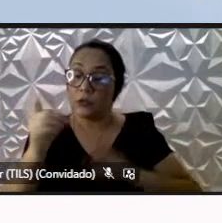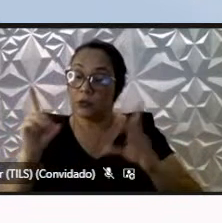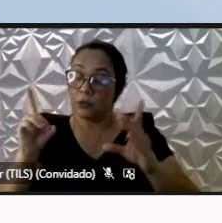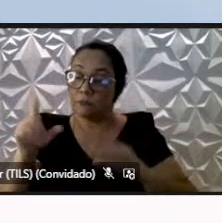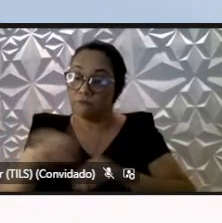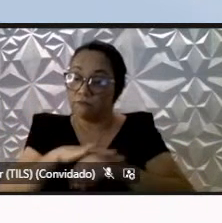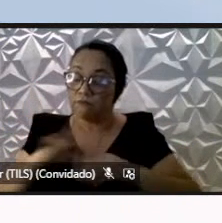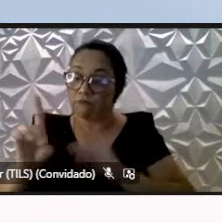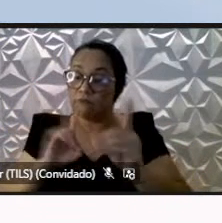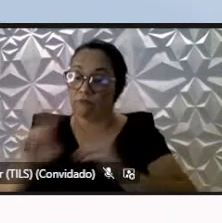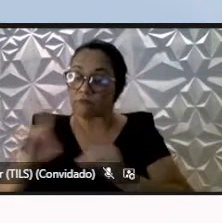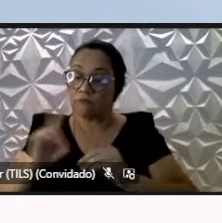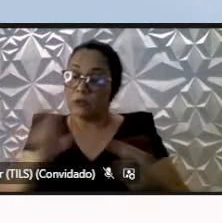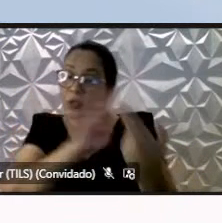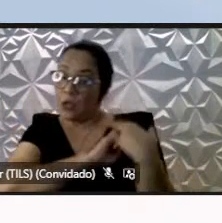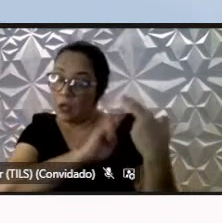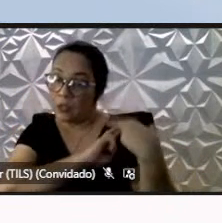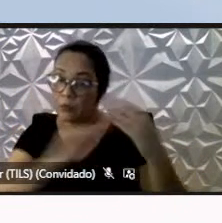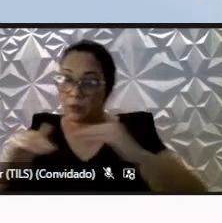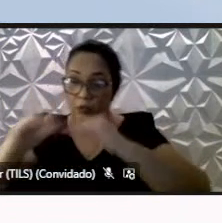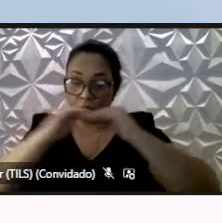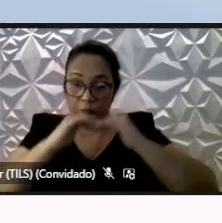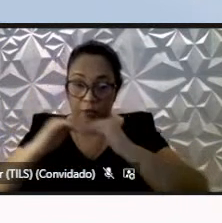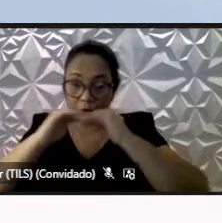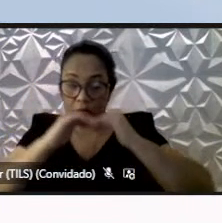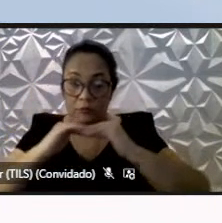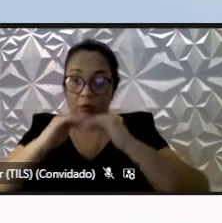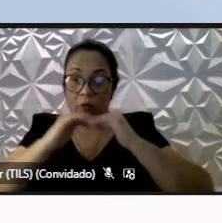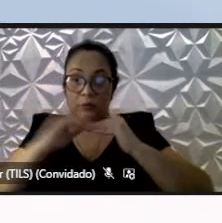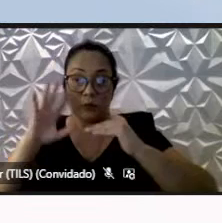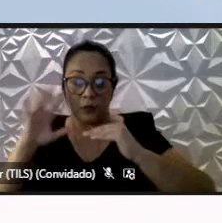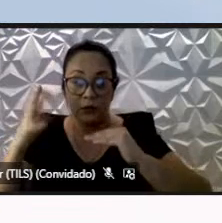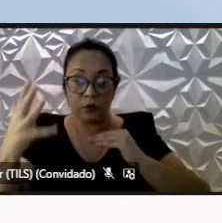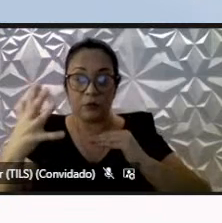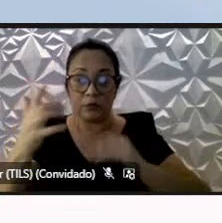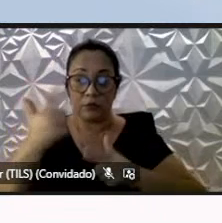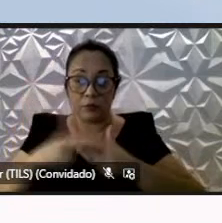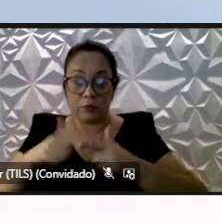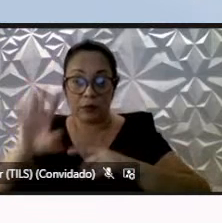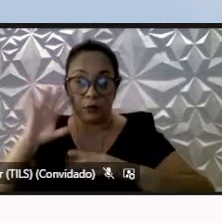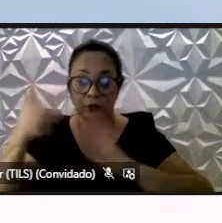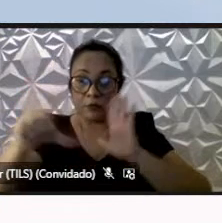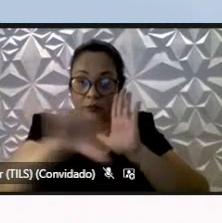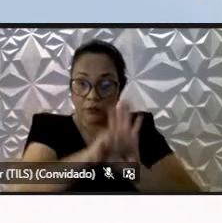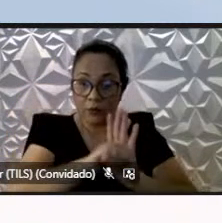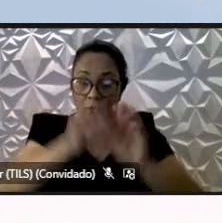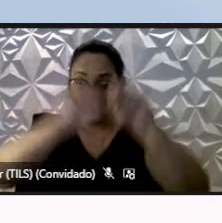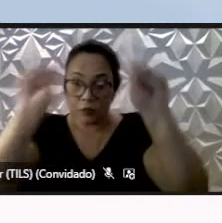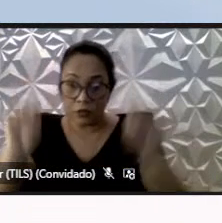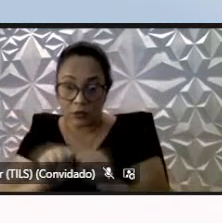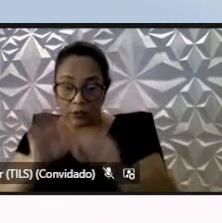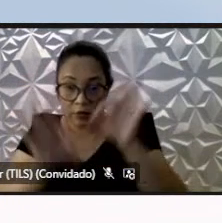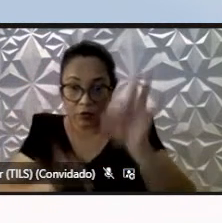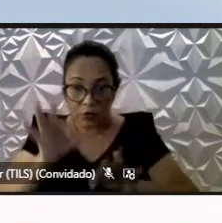seja responsável pelos padrões de sua prática, tanto para com o sistema de justiça, quanto para a comunidade como um